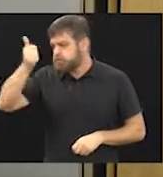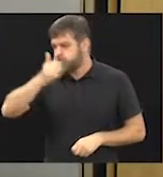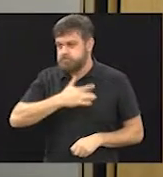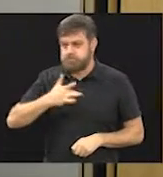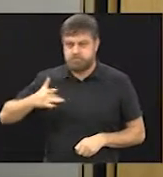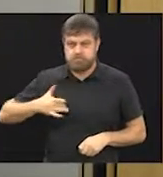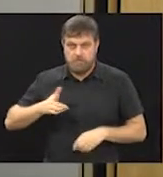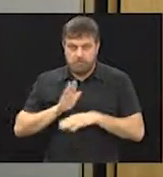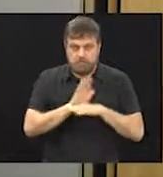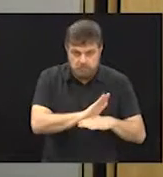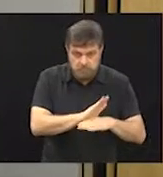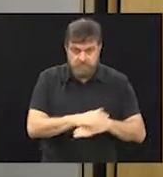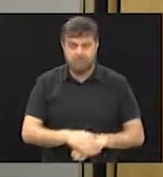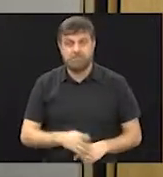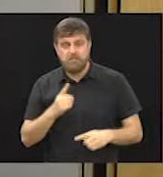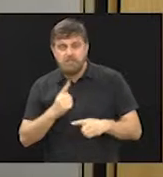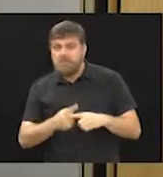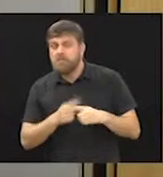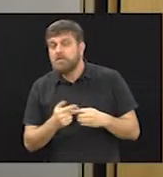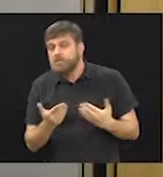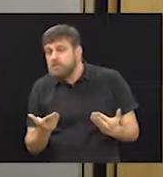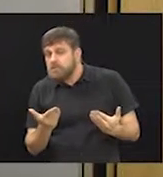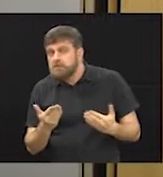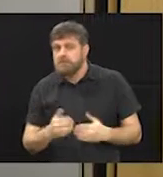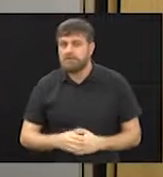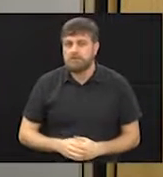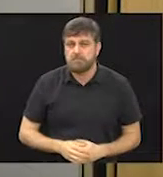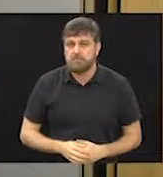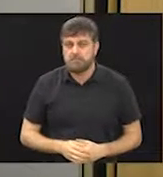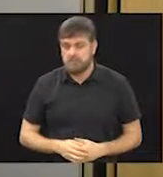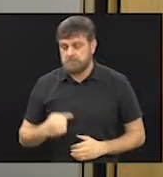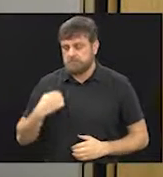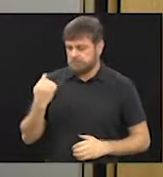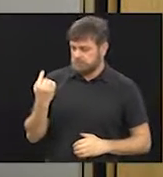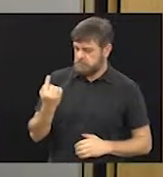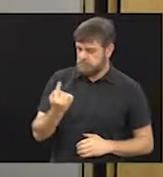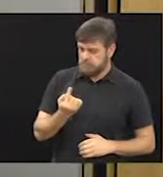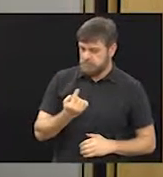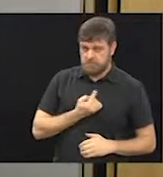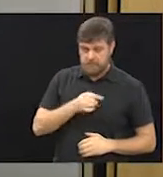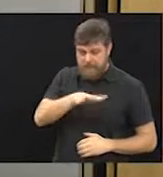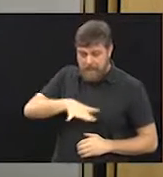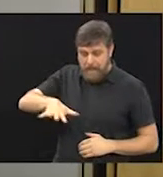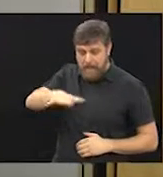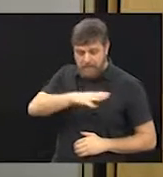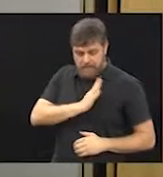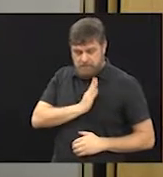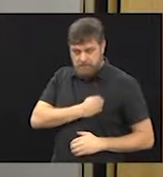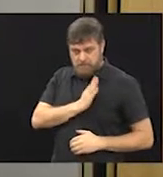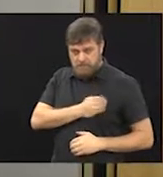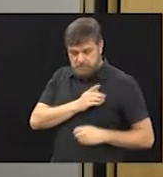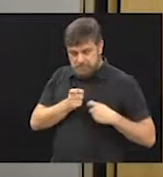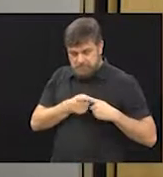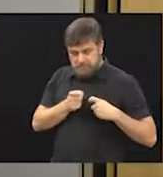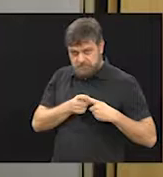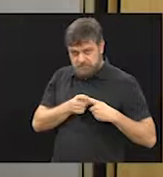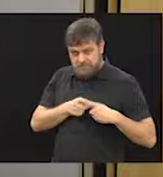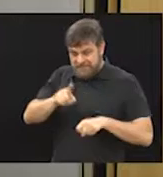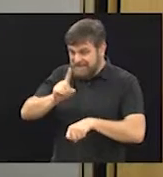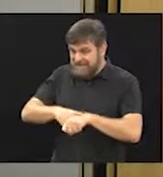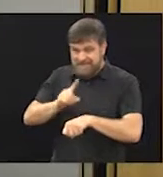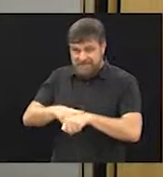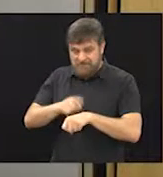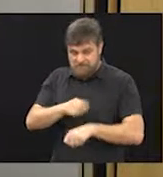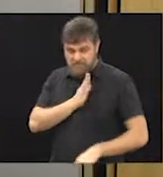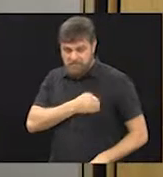É o mais adequado. Por quê? O que nós, dentro da cardiologia, falamos que tempo é